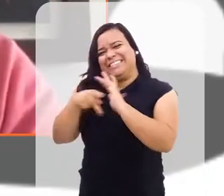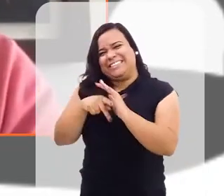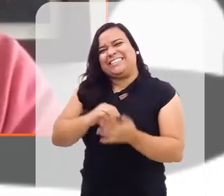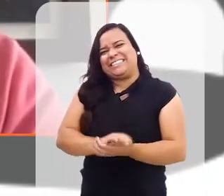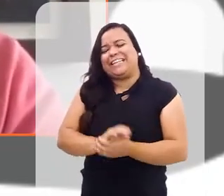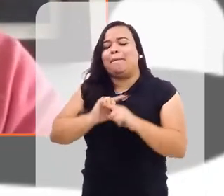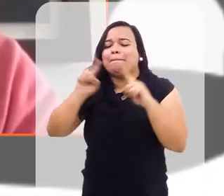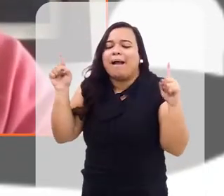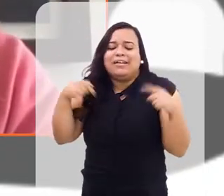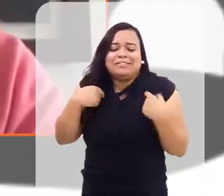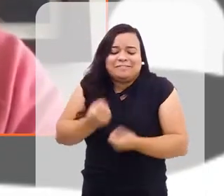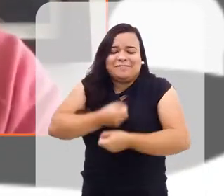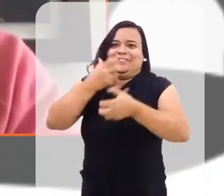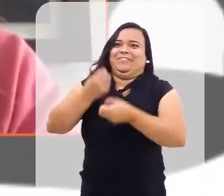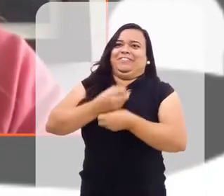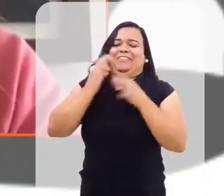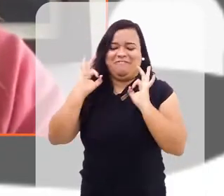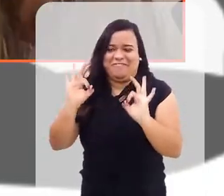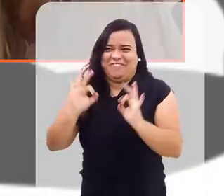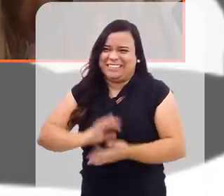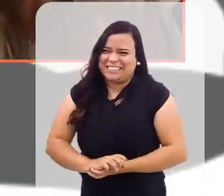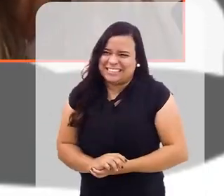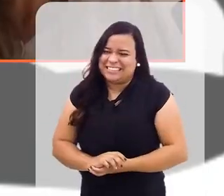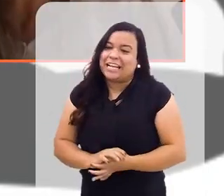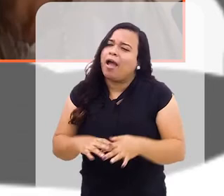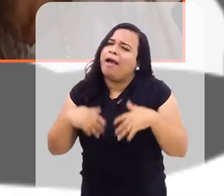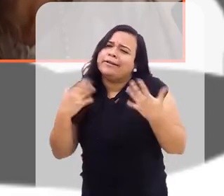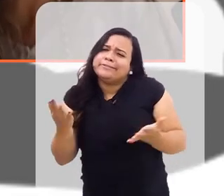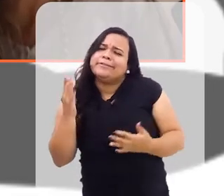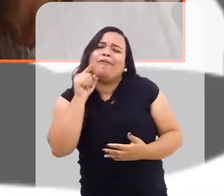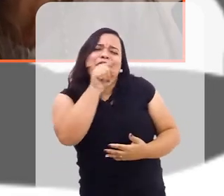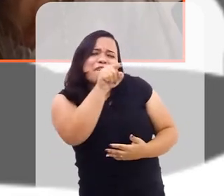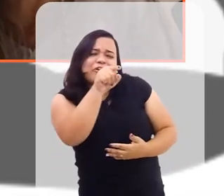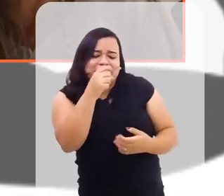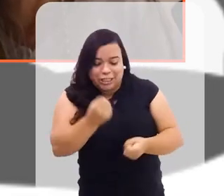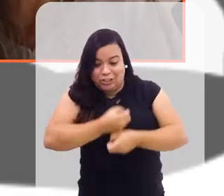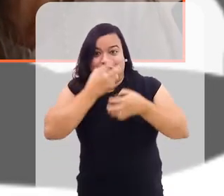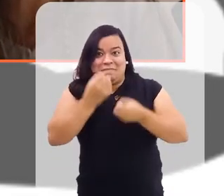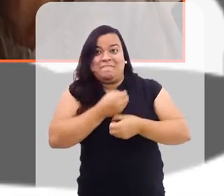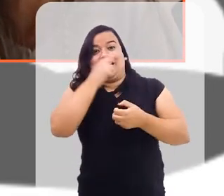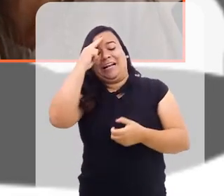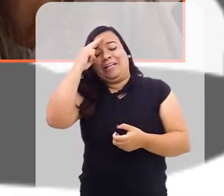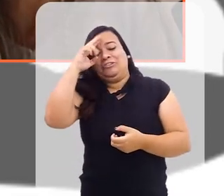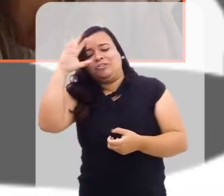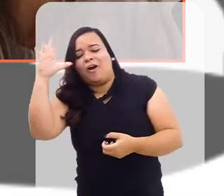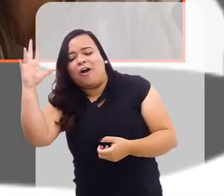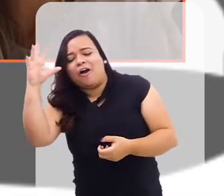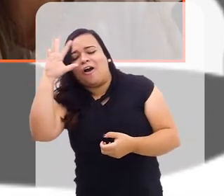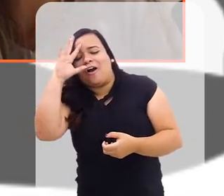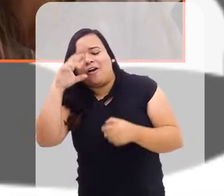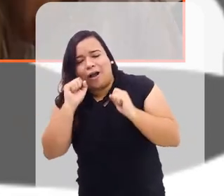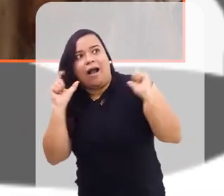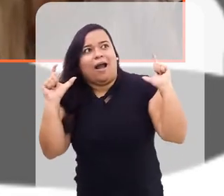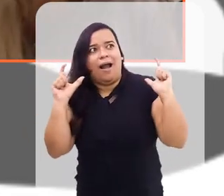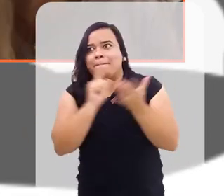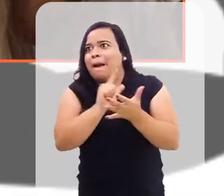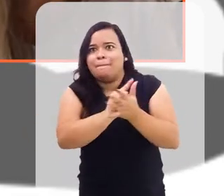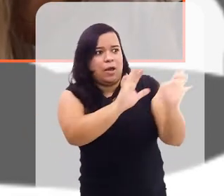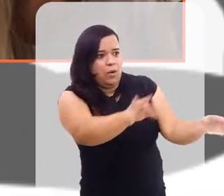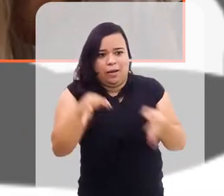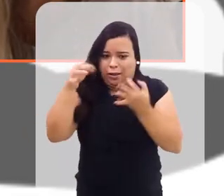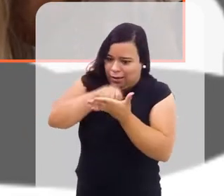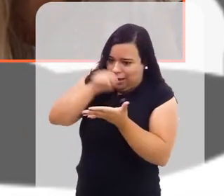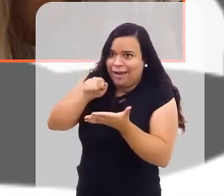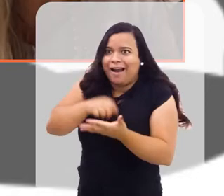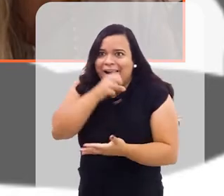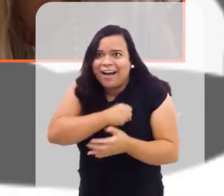foi bastante inspirador. Então você é daquelas que se inspira nos sonhos, tem que acordar e já ter um papel do lado na mesinha